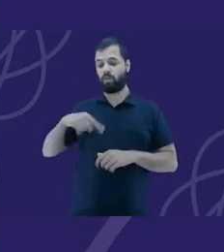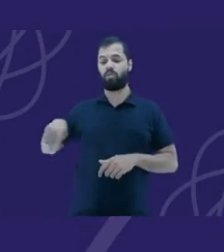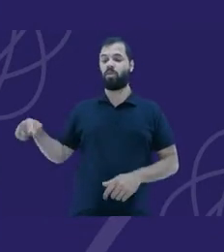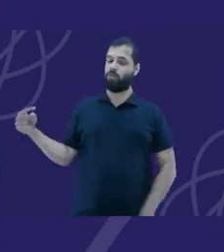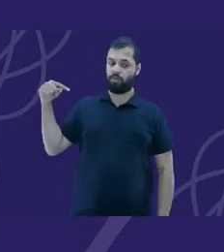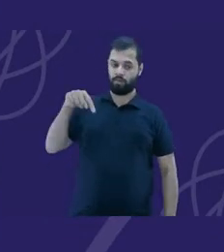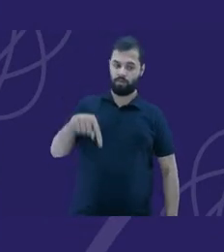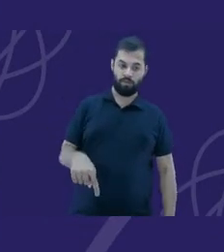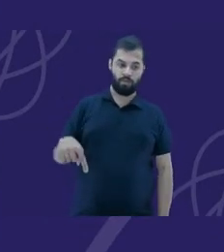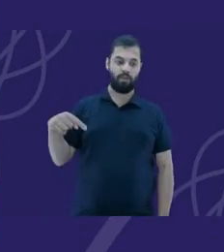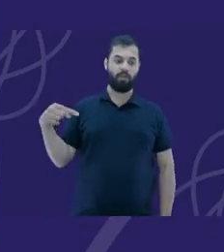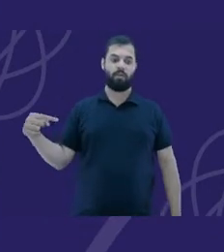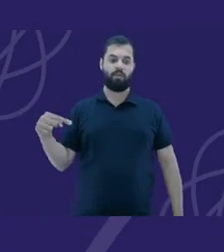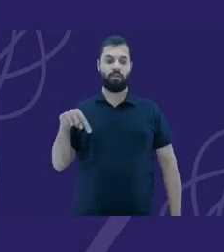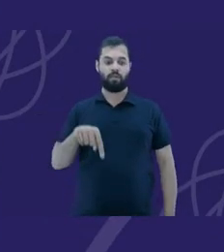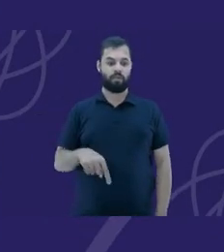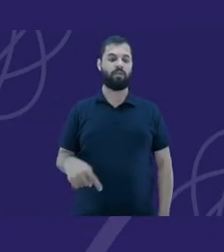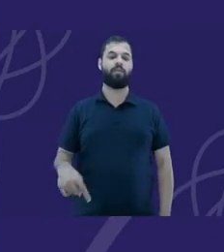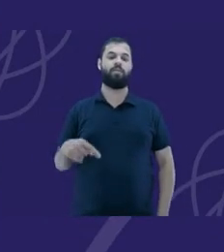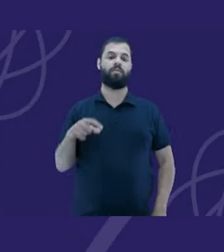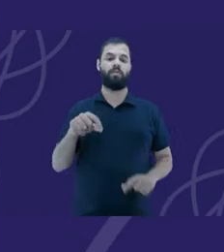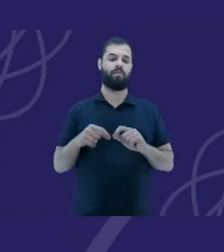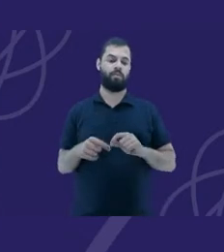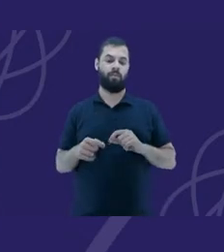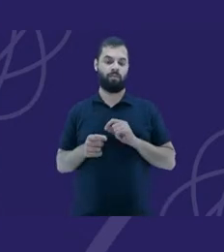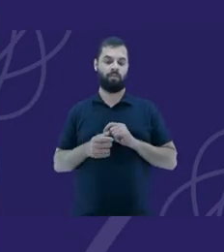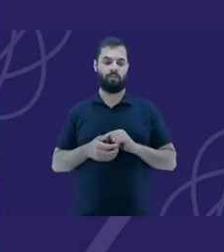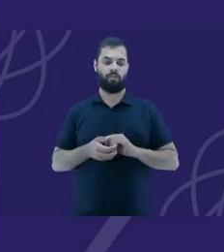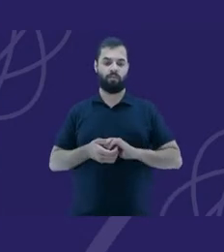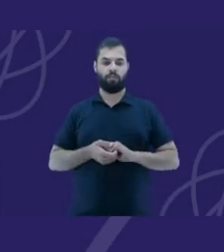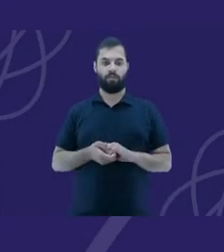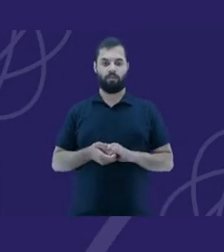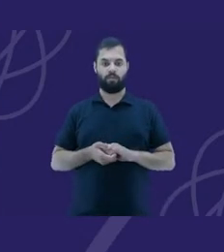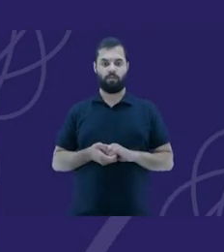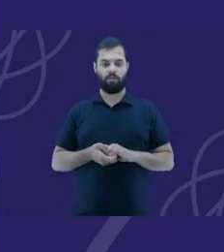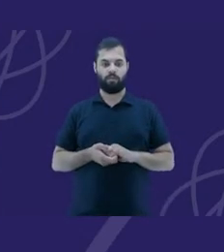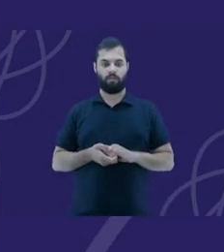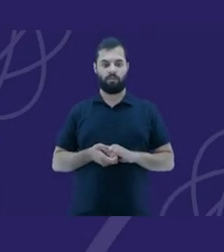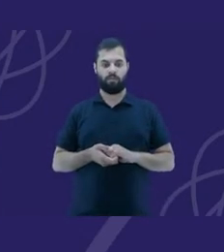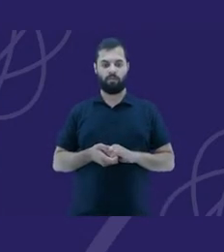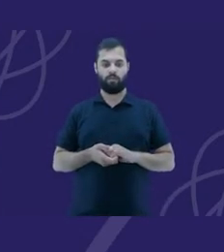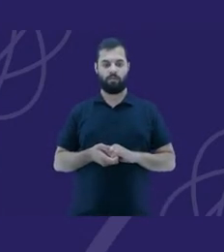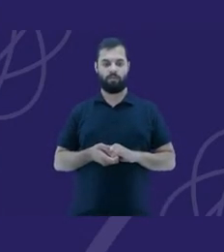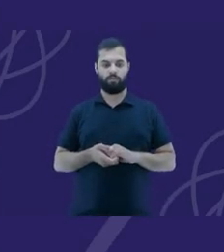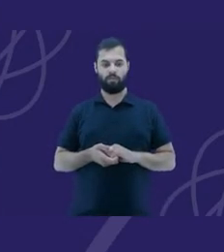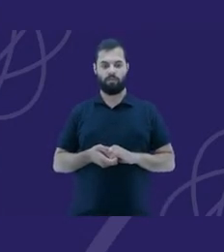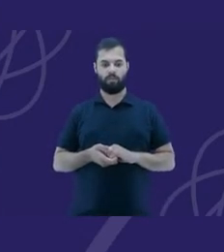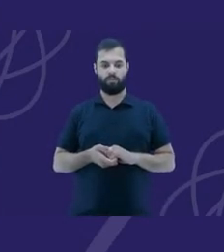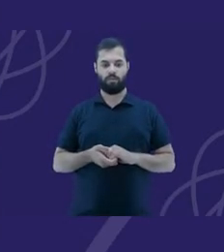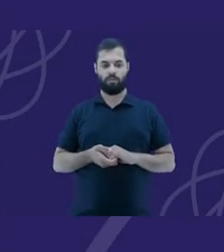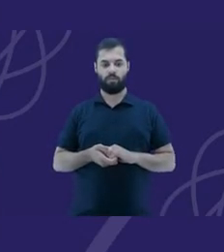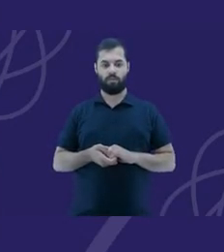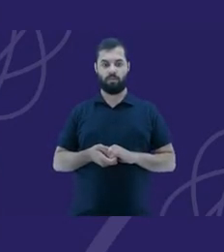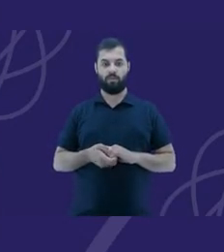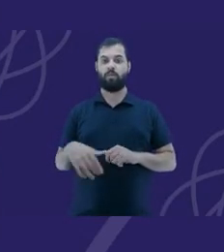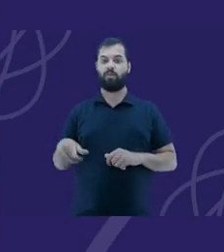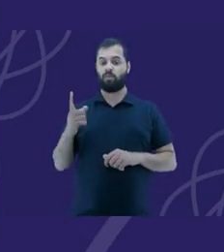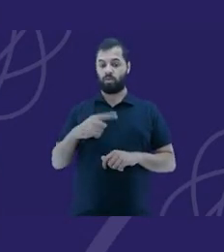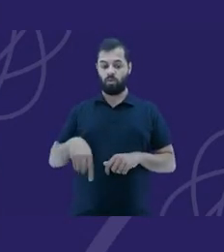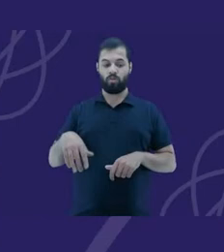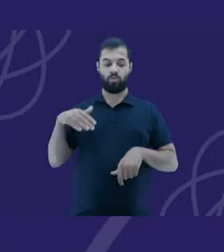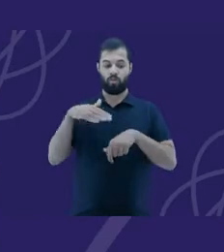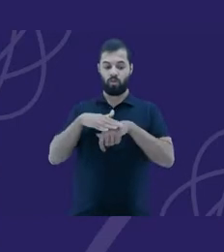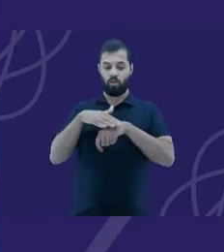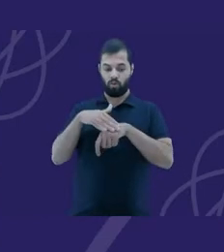né, nesse fechamento da semana, né, com o nosso grupo, que é o Ernesto no Choro, e